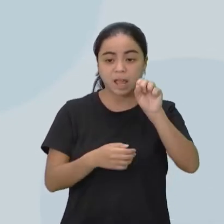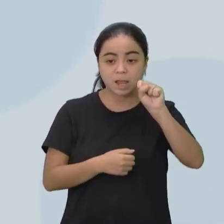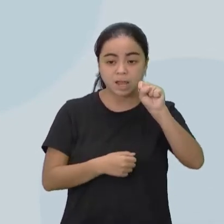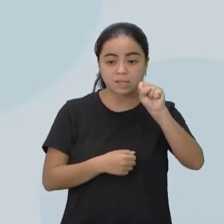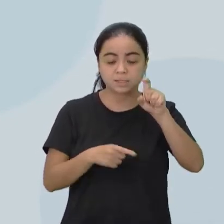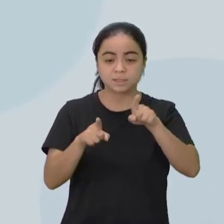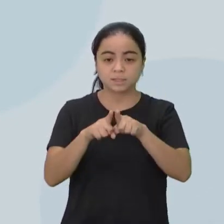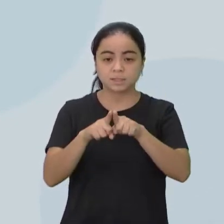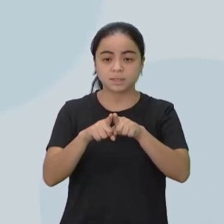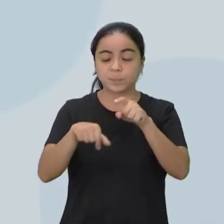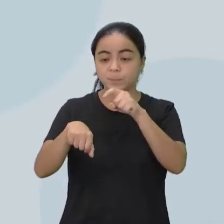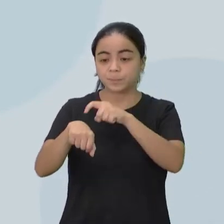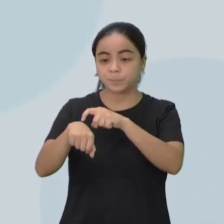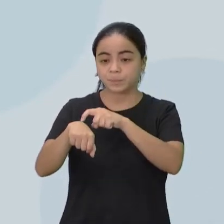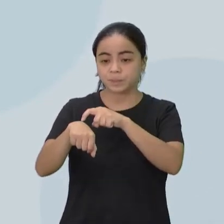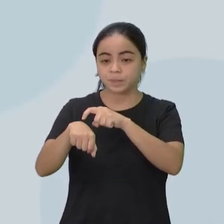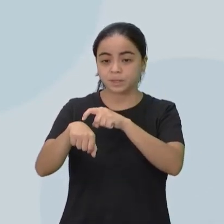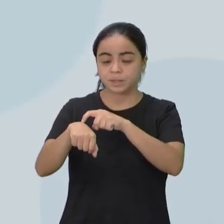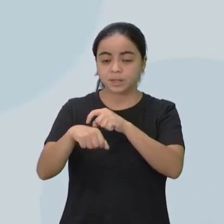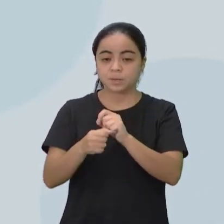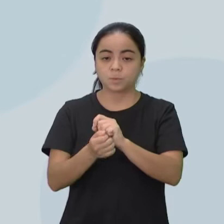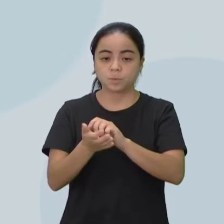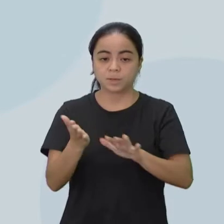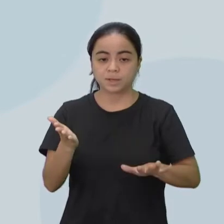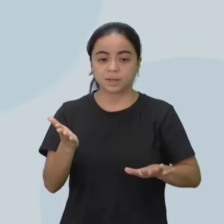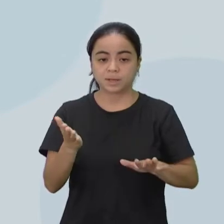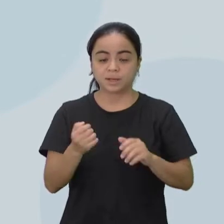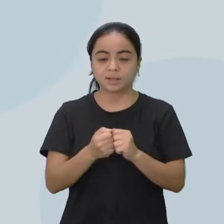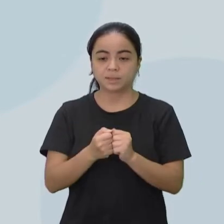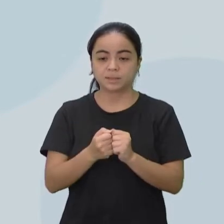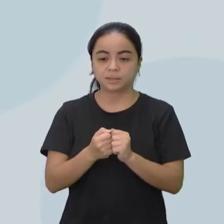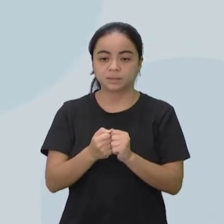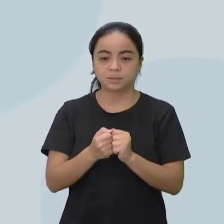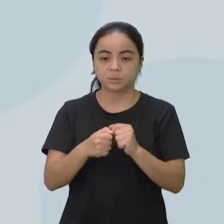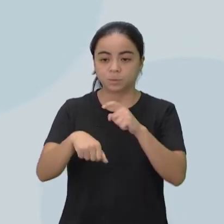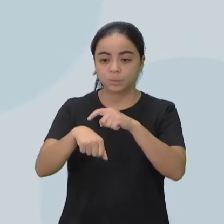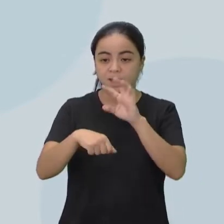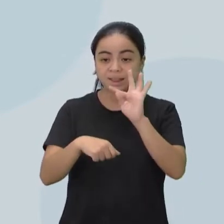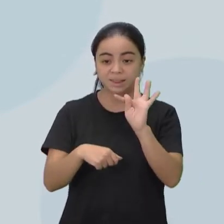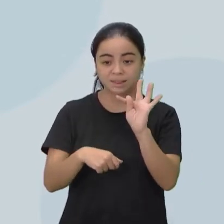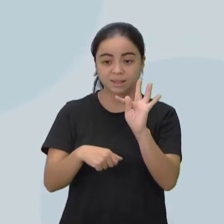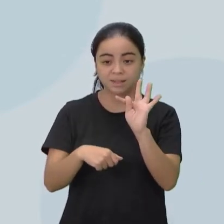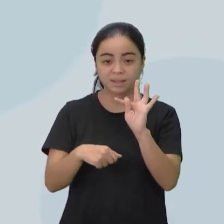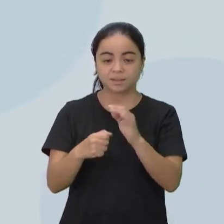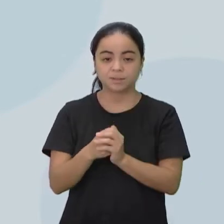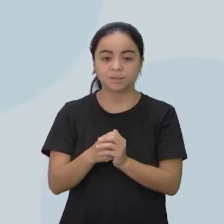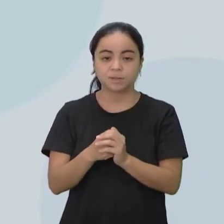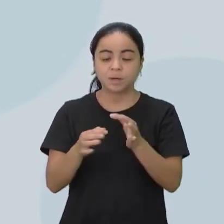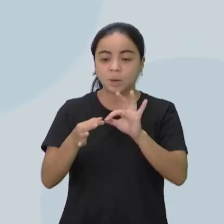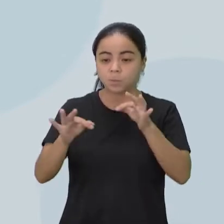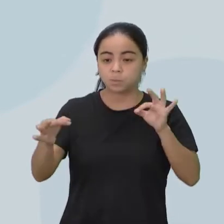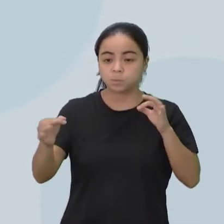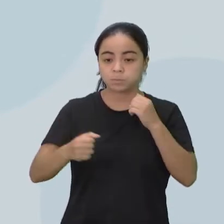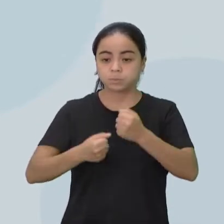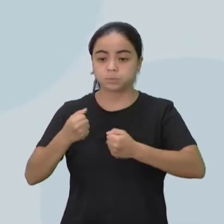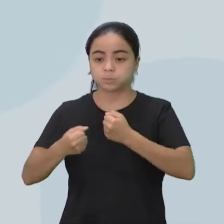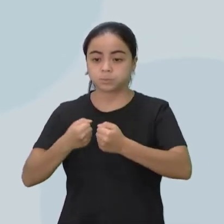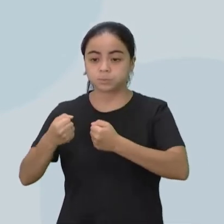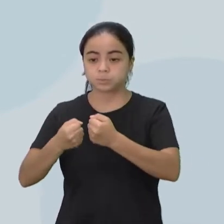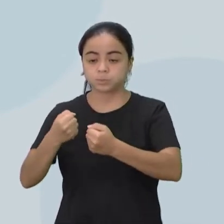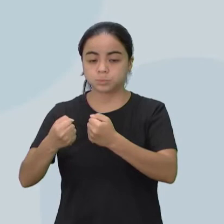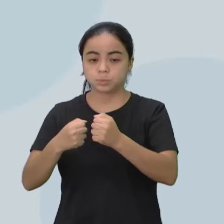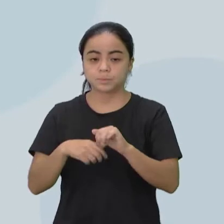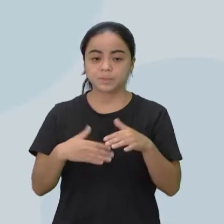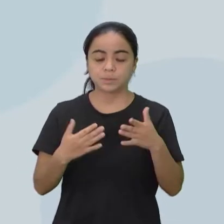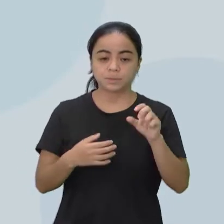o intervalo de tempo gasto, ó, intervalo de tempo eu vou chamar de T, gasto para percorrer essa distância. Então,